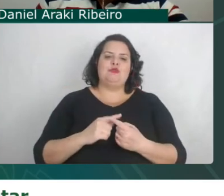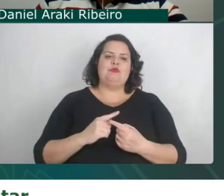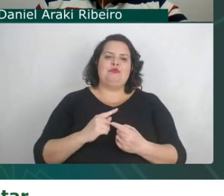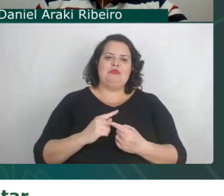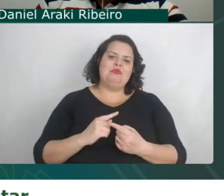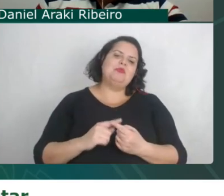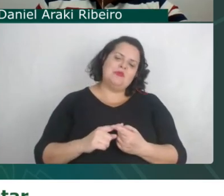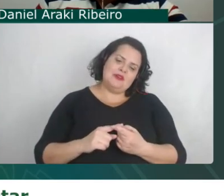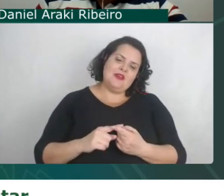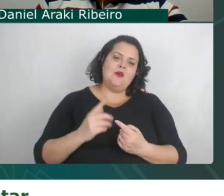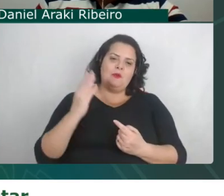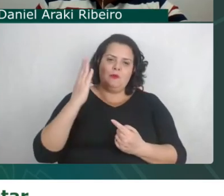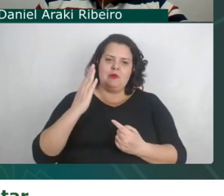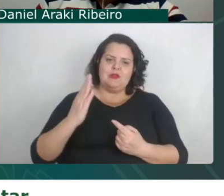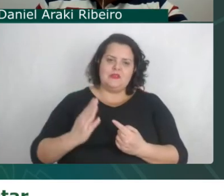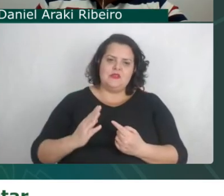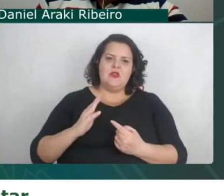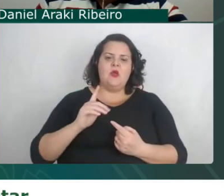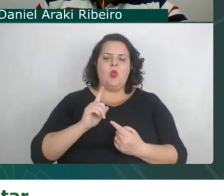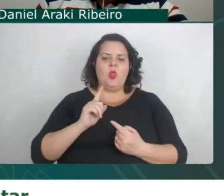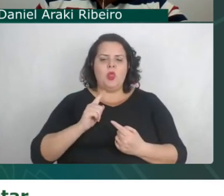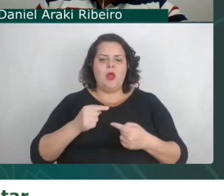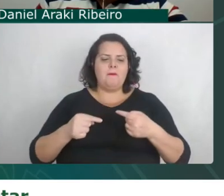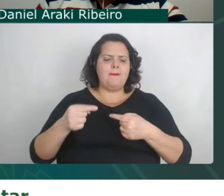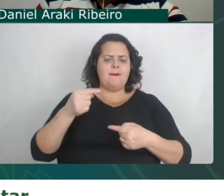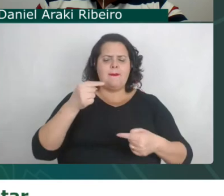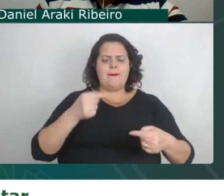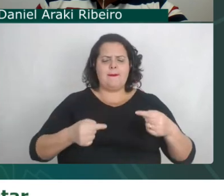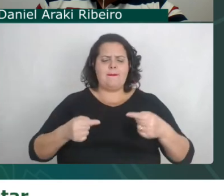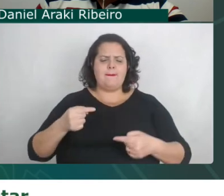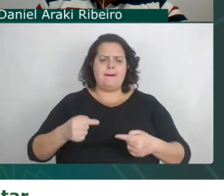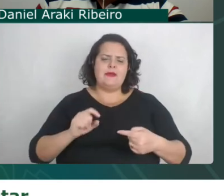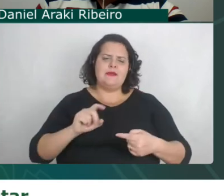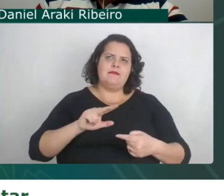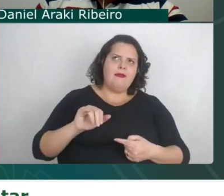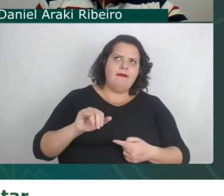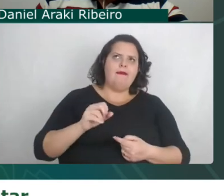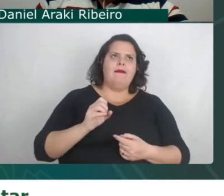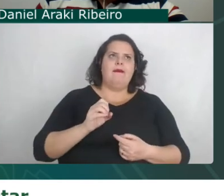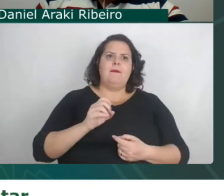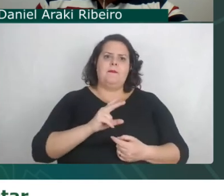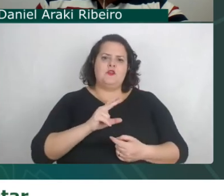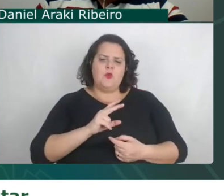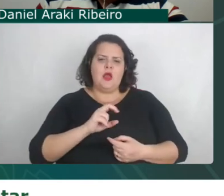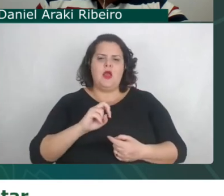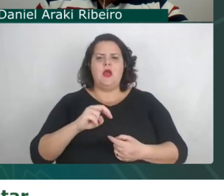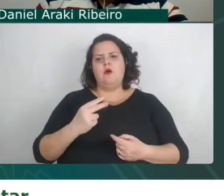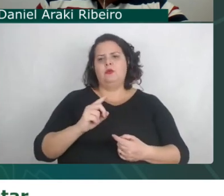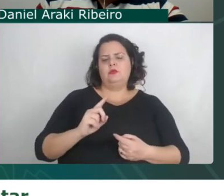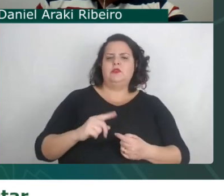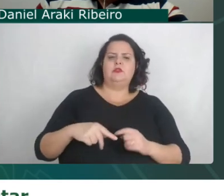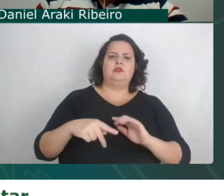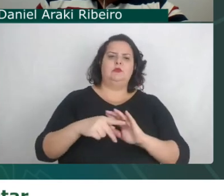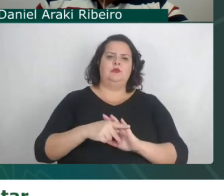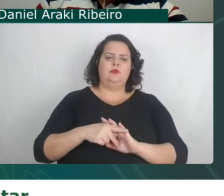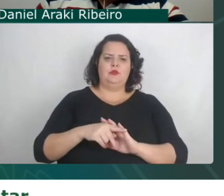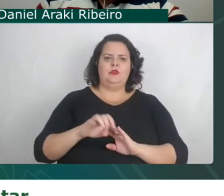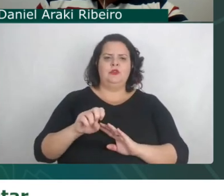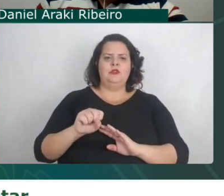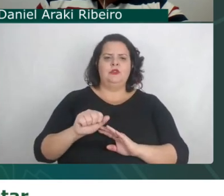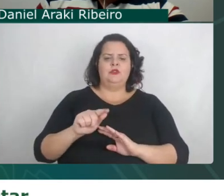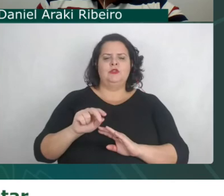para frente, né? Se vai privatizar, se não vai privatizar, e isso vai tomando uma nova dimensão. É, eu ia fazer